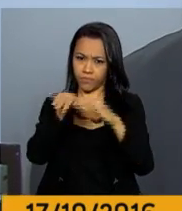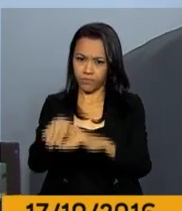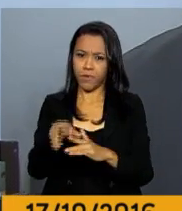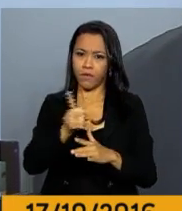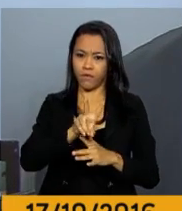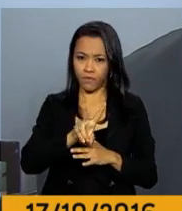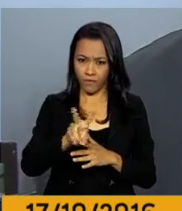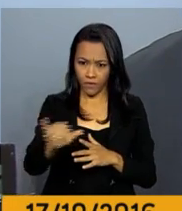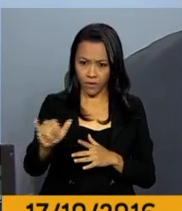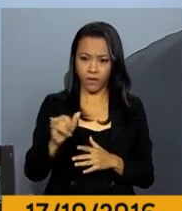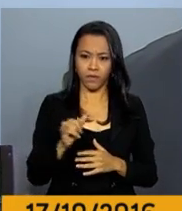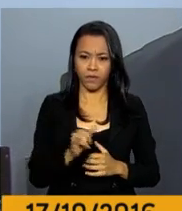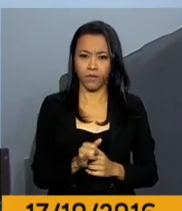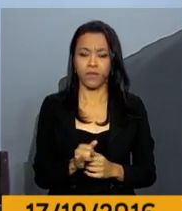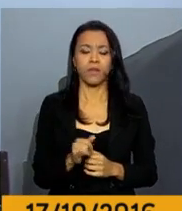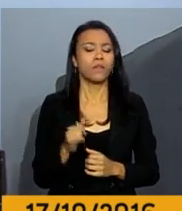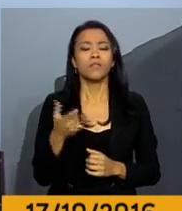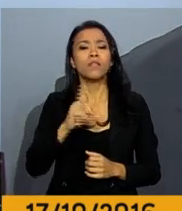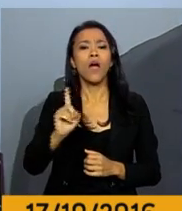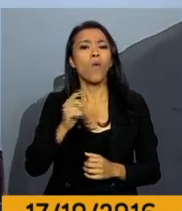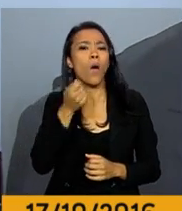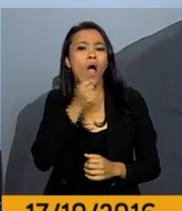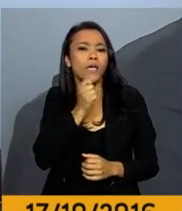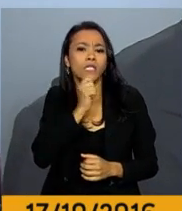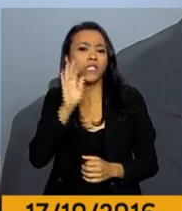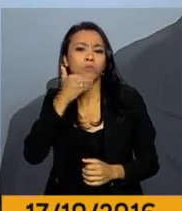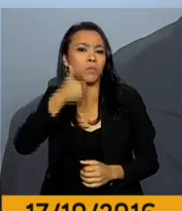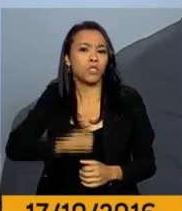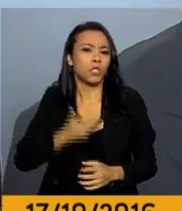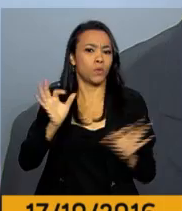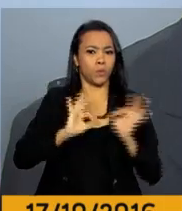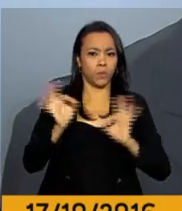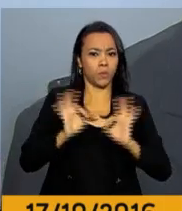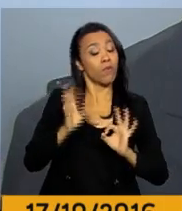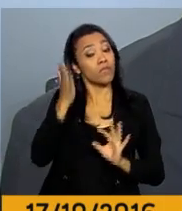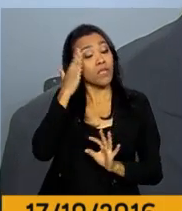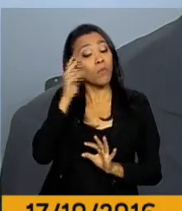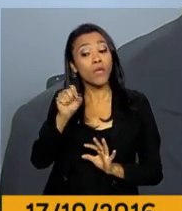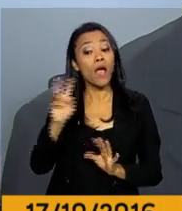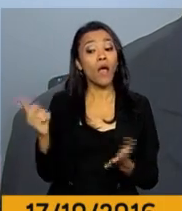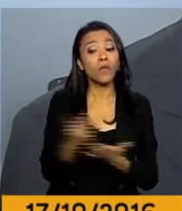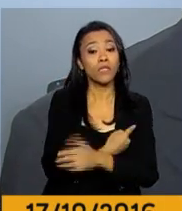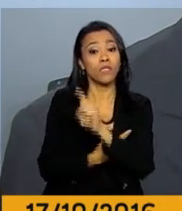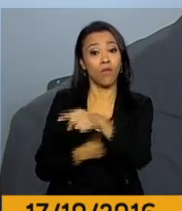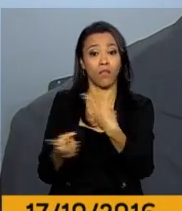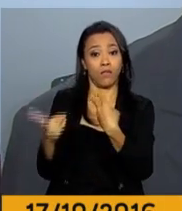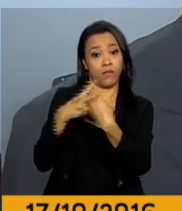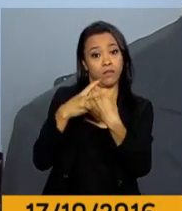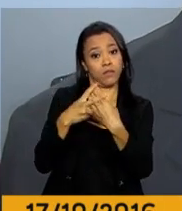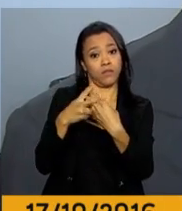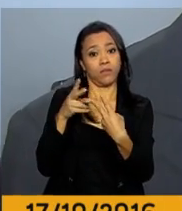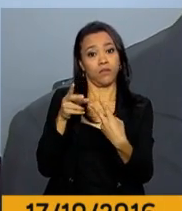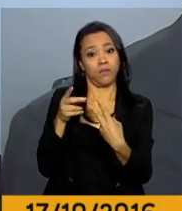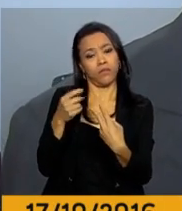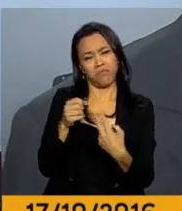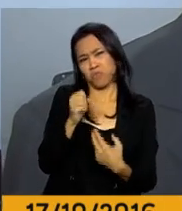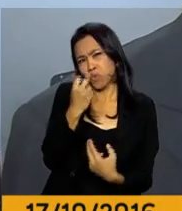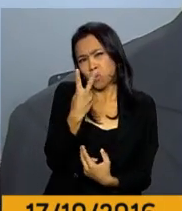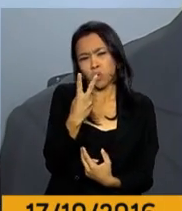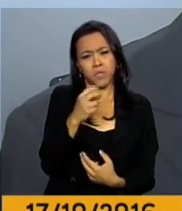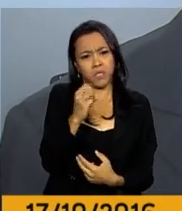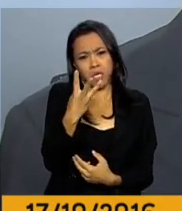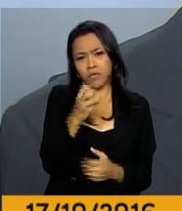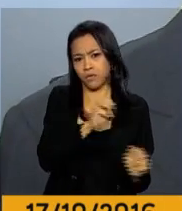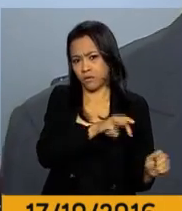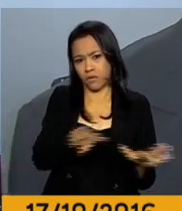pontual. Então nós vamos verificar a questão penitenciária, que é outro tópico importante, que em 2-3 semanas também